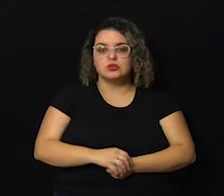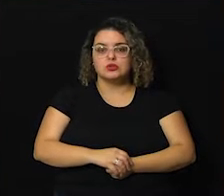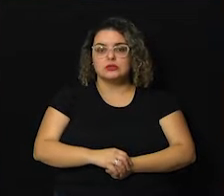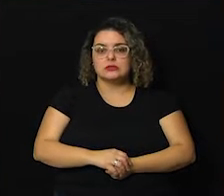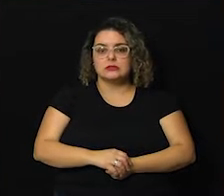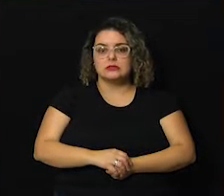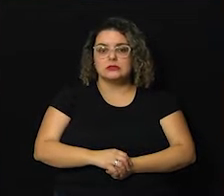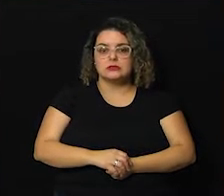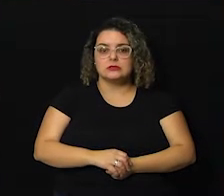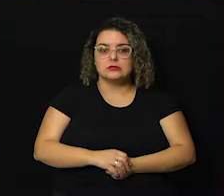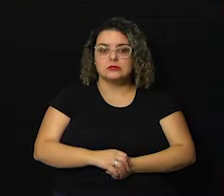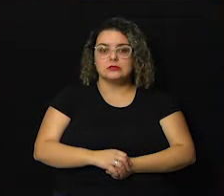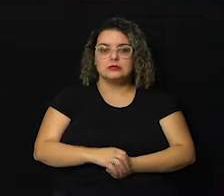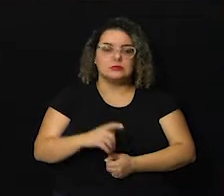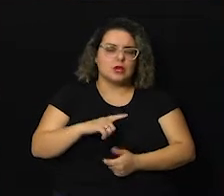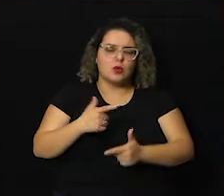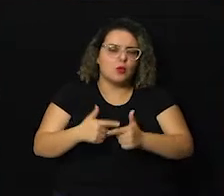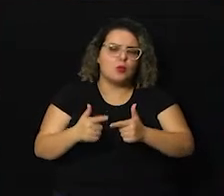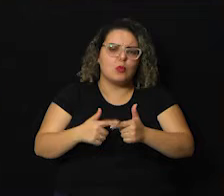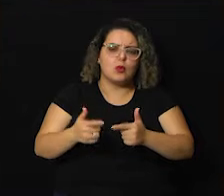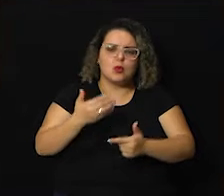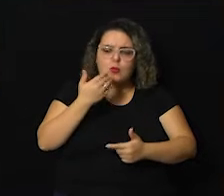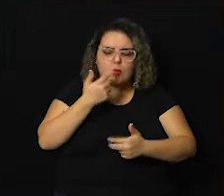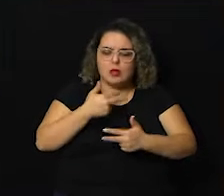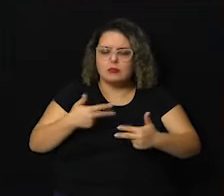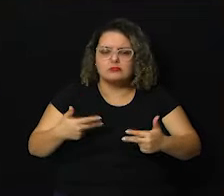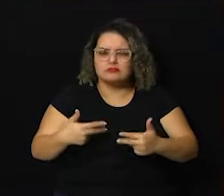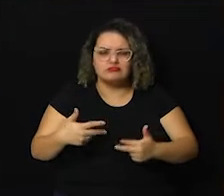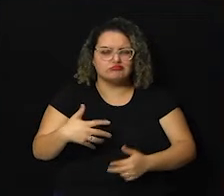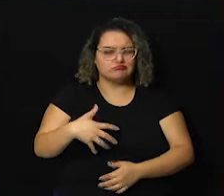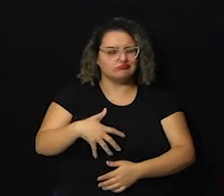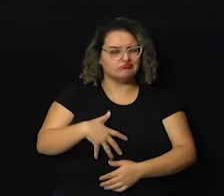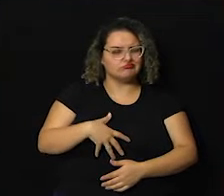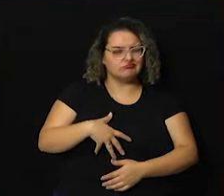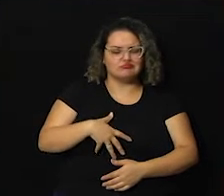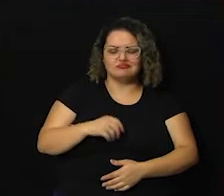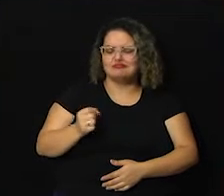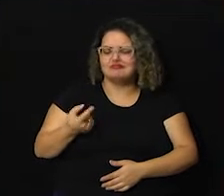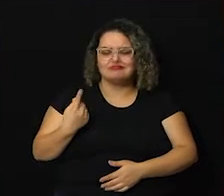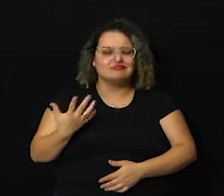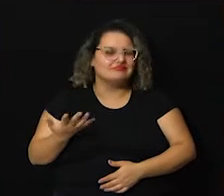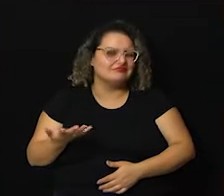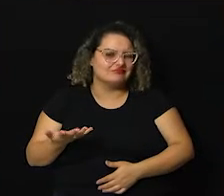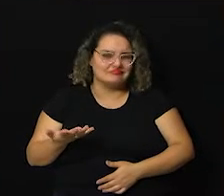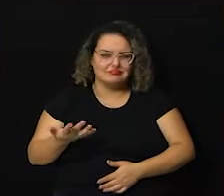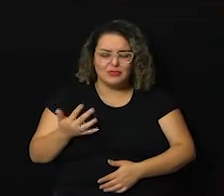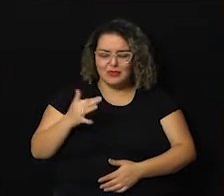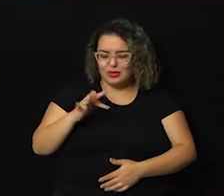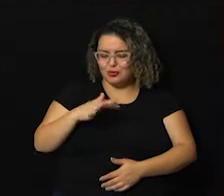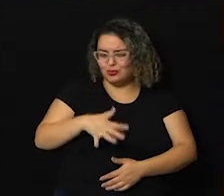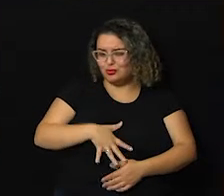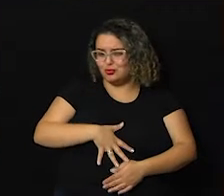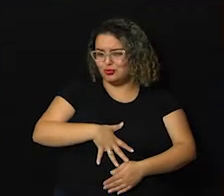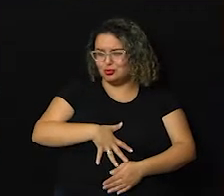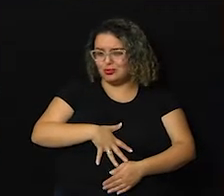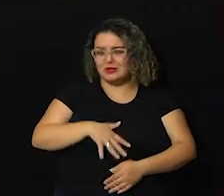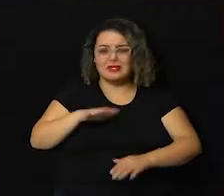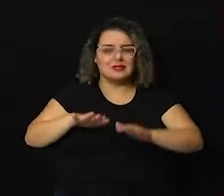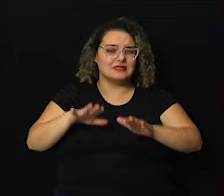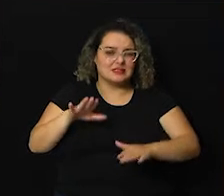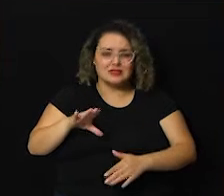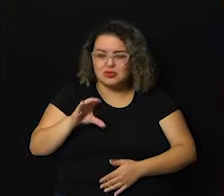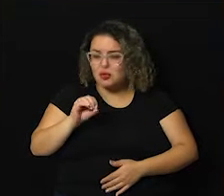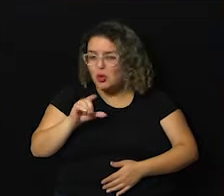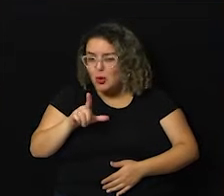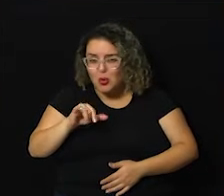uma disfunção digestiva qualquer, come alguma coisa, não se sente muito bem, tem lá uma dor cólica ou